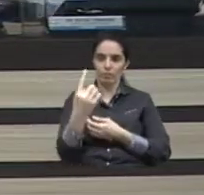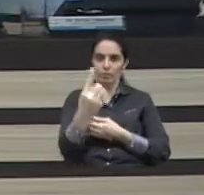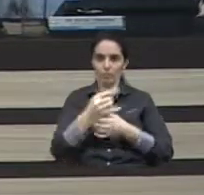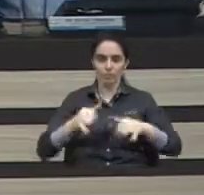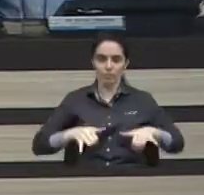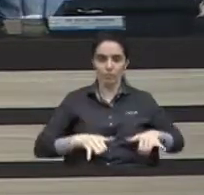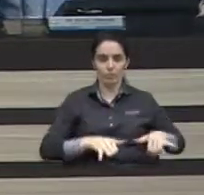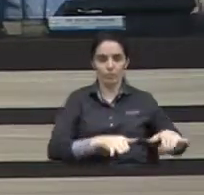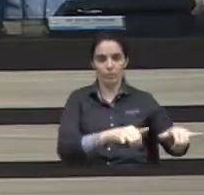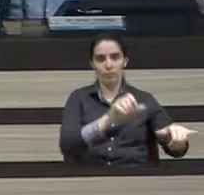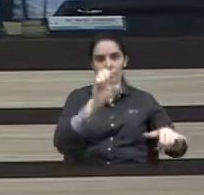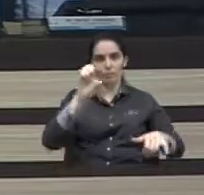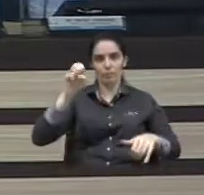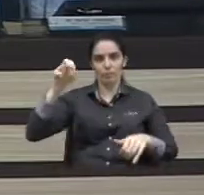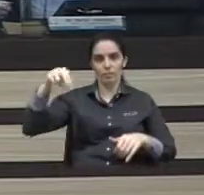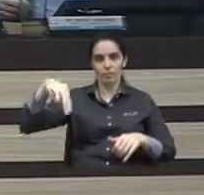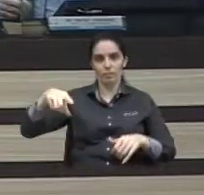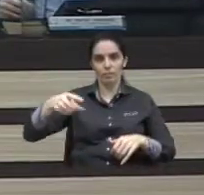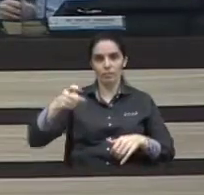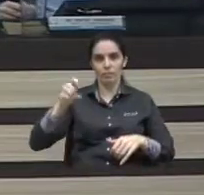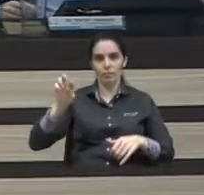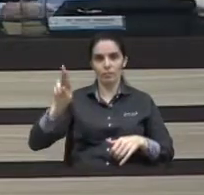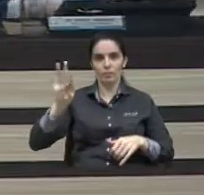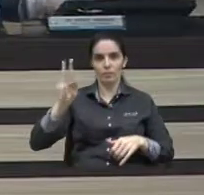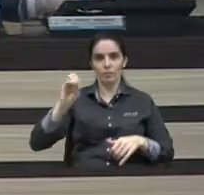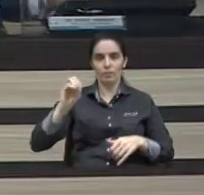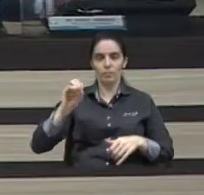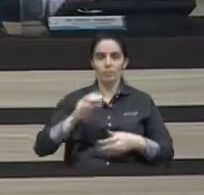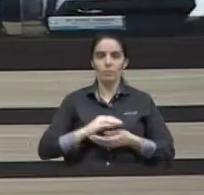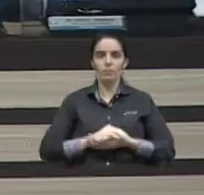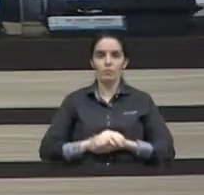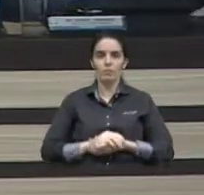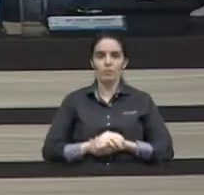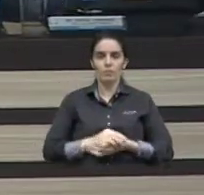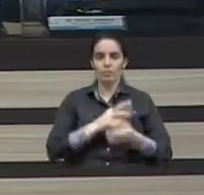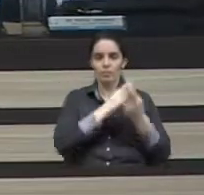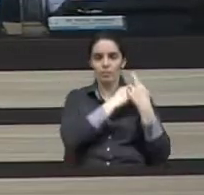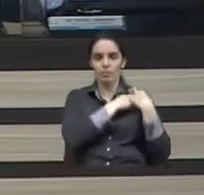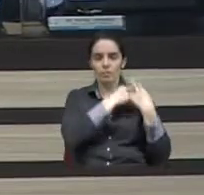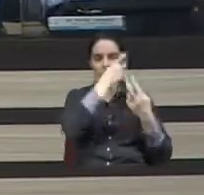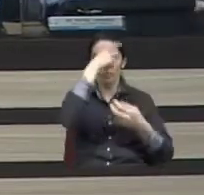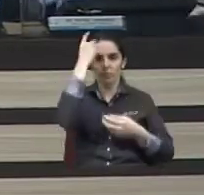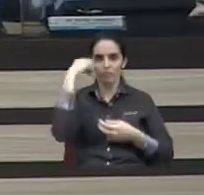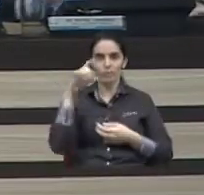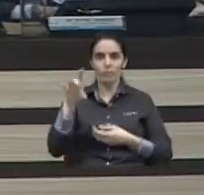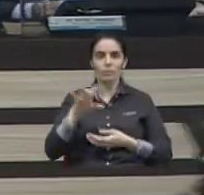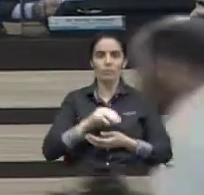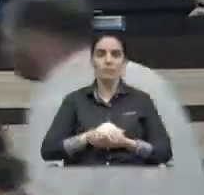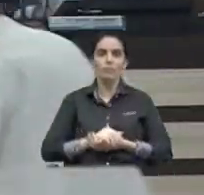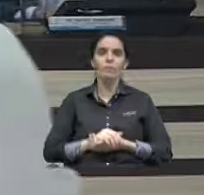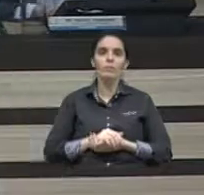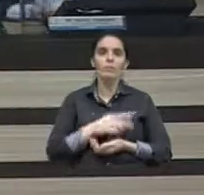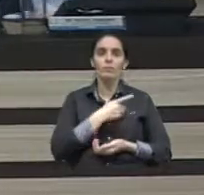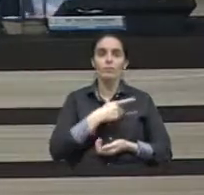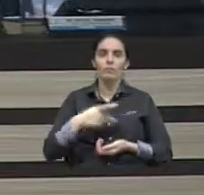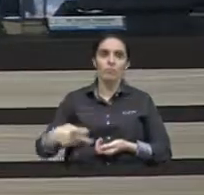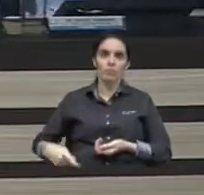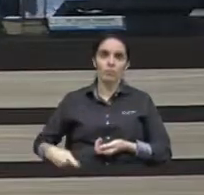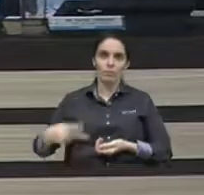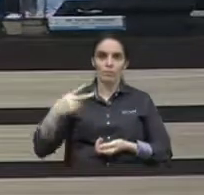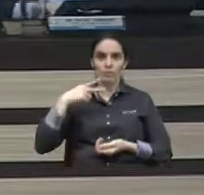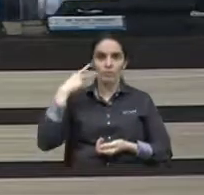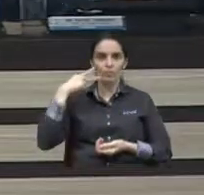Barbosa. Em discussão? Já discuti, presidente. Com a palavra, vereador Wagner Barbosa. Senhor presidente, nobres pares,